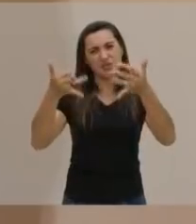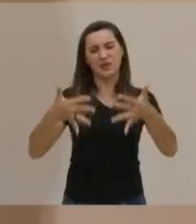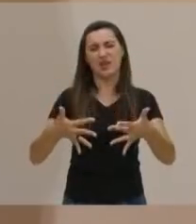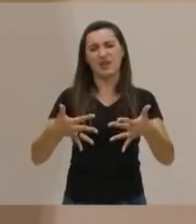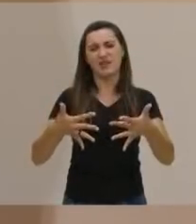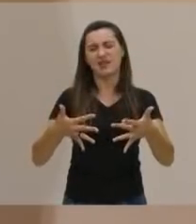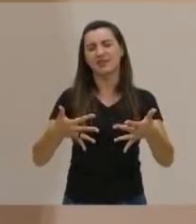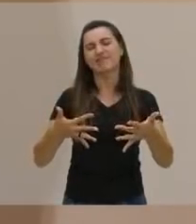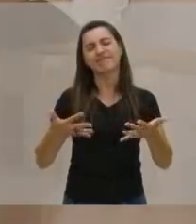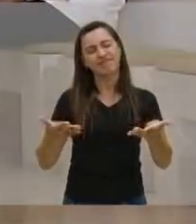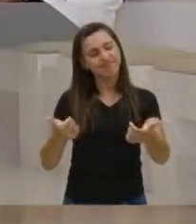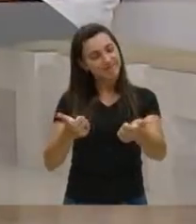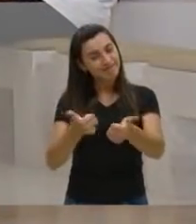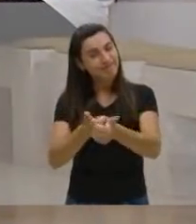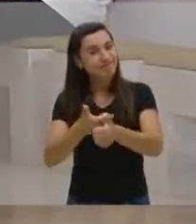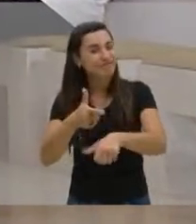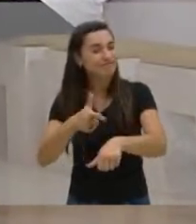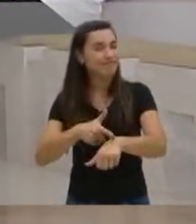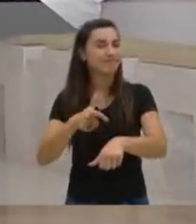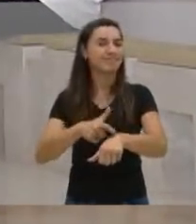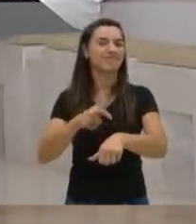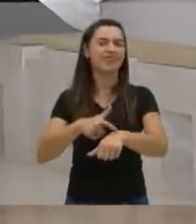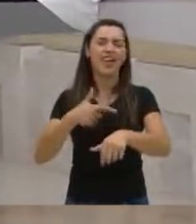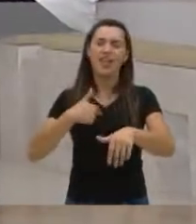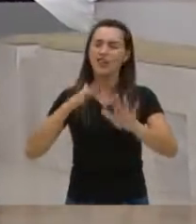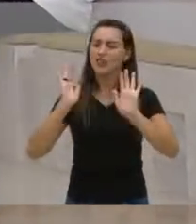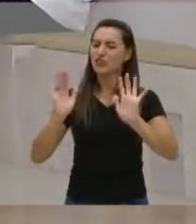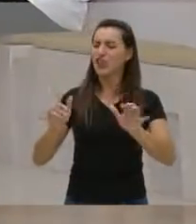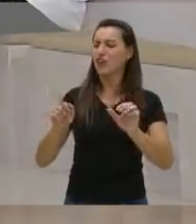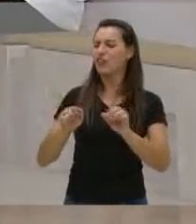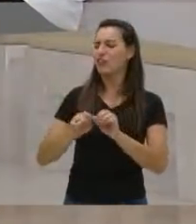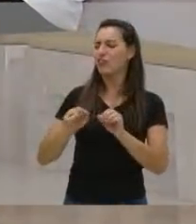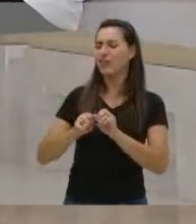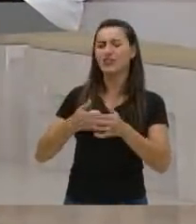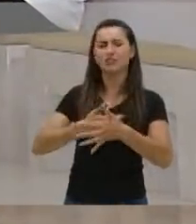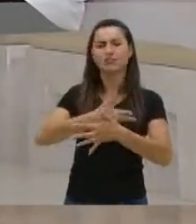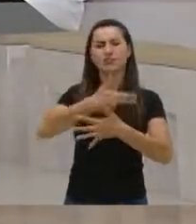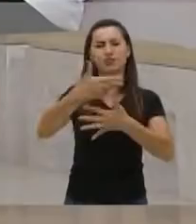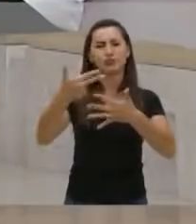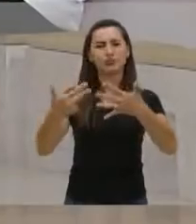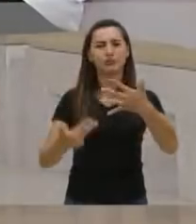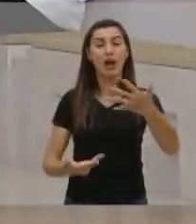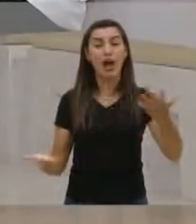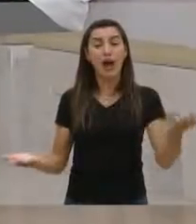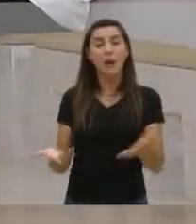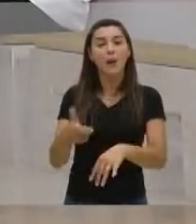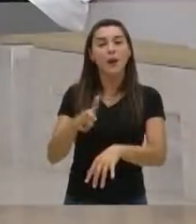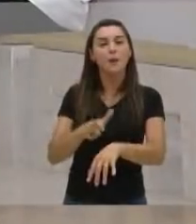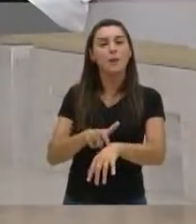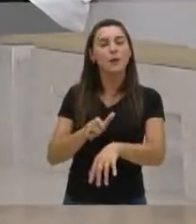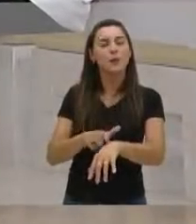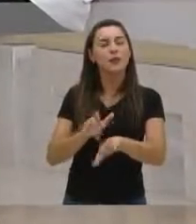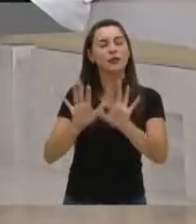hora. Eu já plantei a vida inteira e chegou a hora do derramamento.